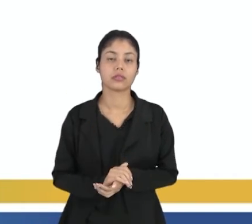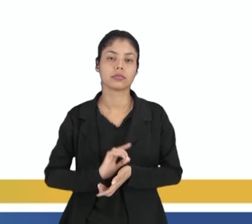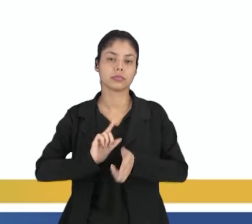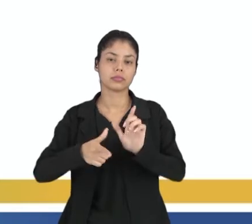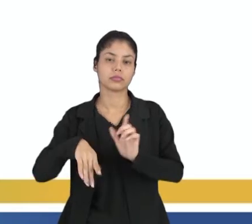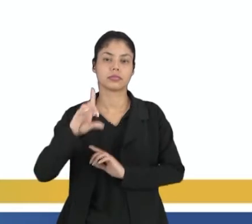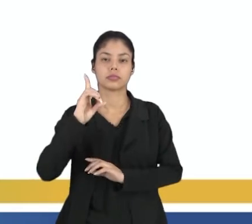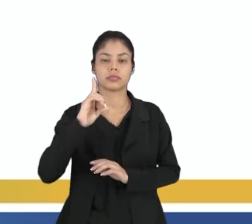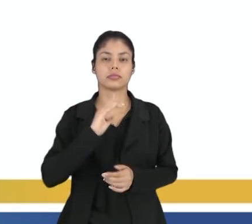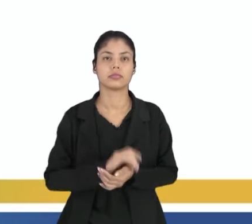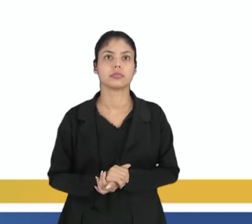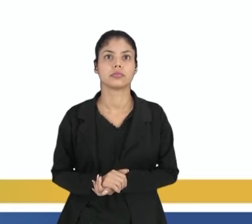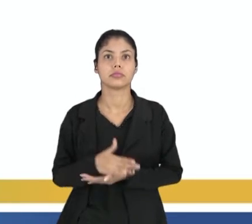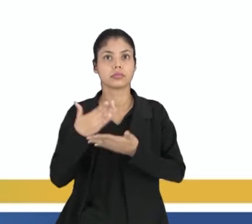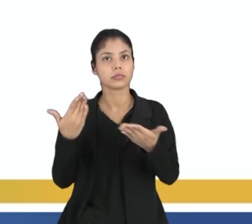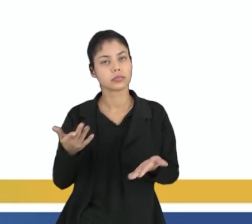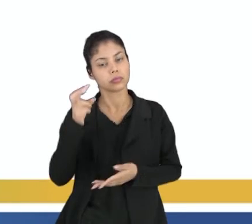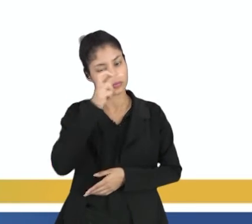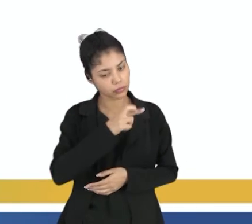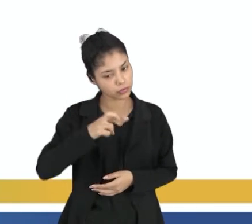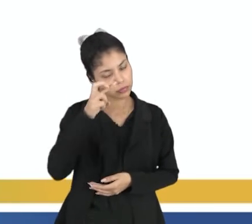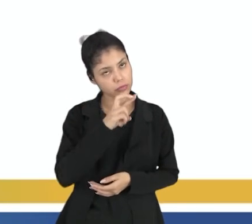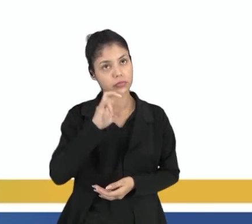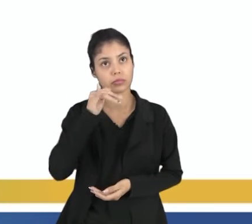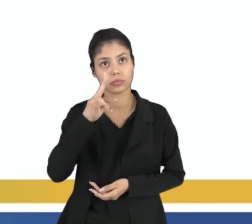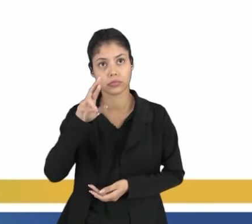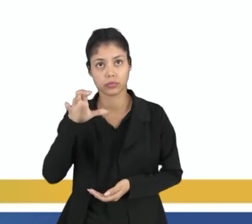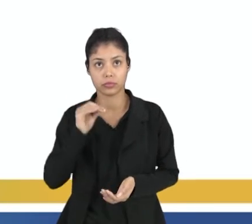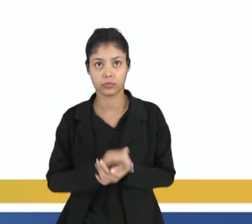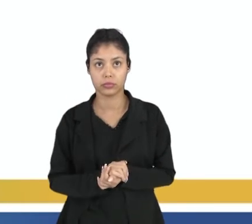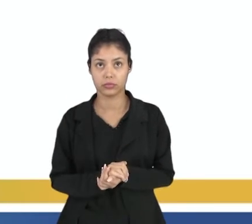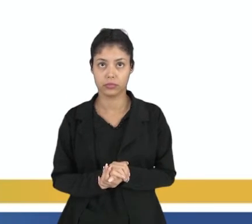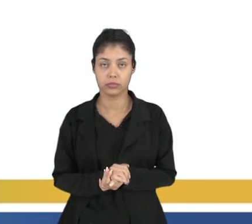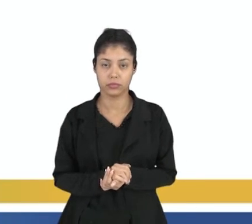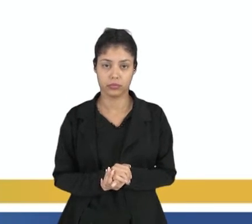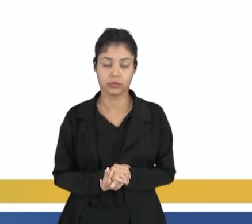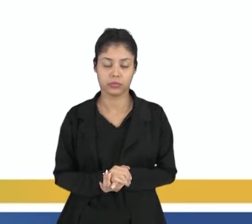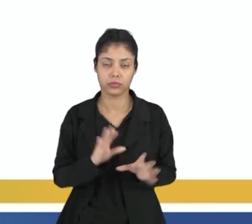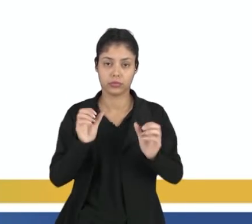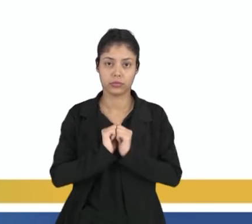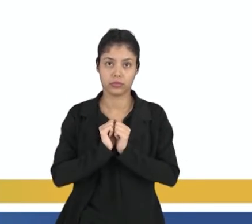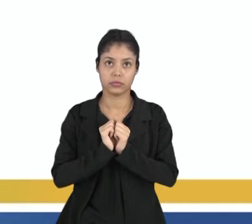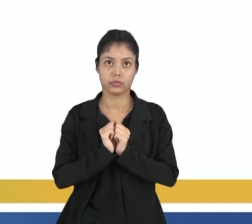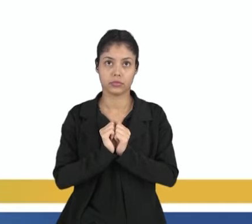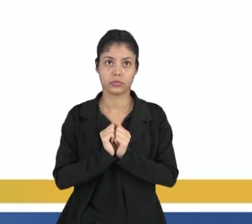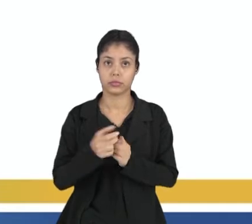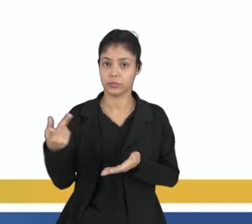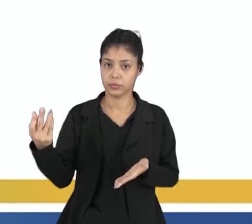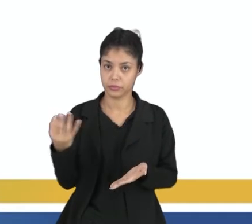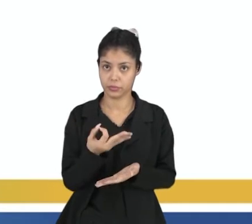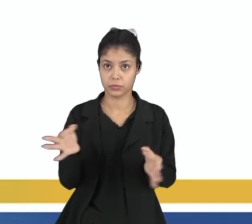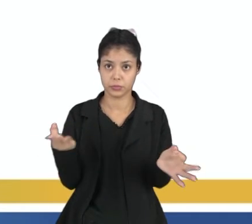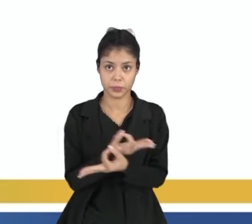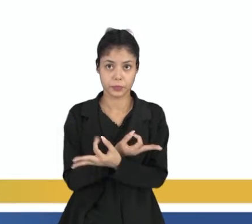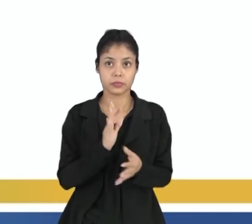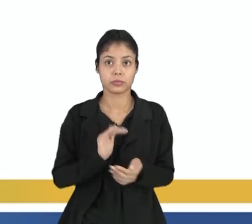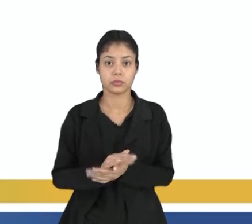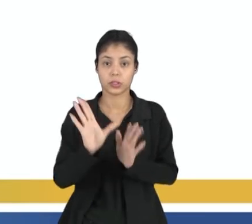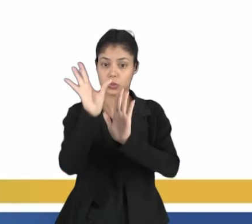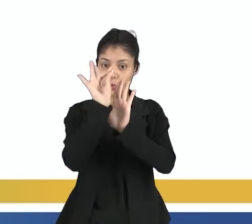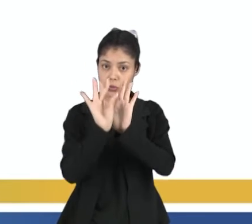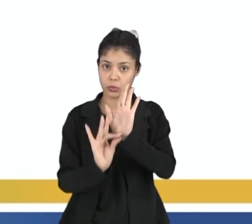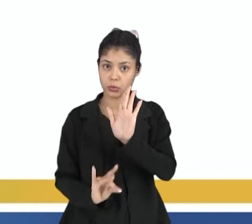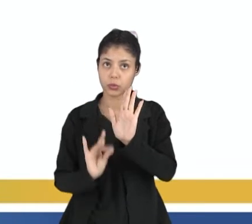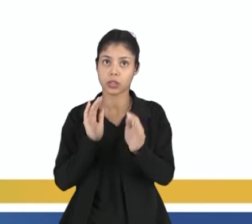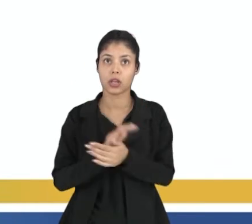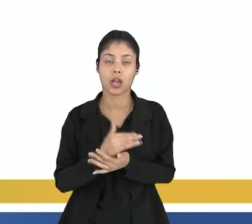é a letra D. Analisando o infográfico, ele vem já exatamente com essas